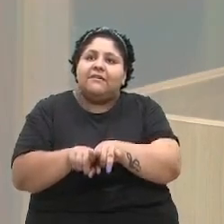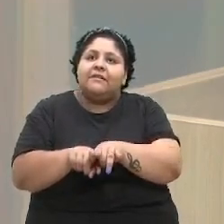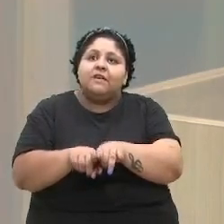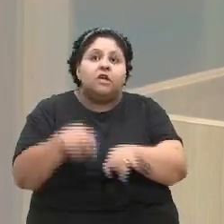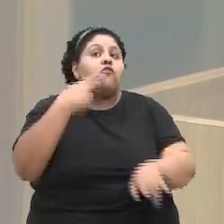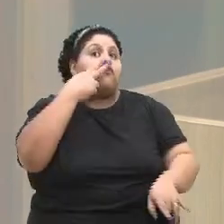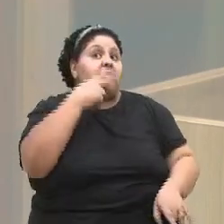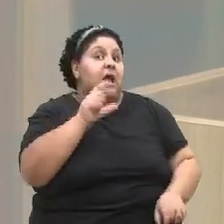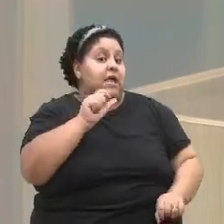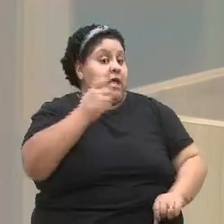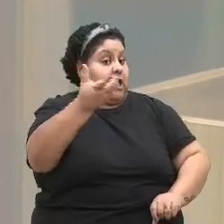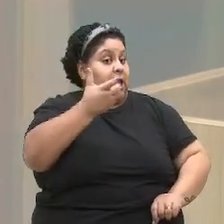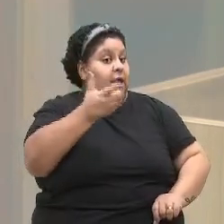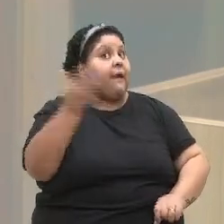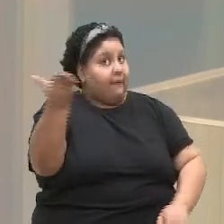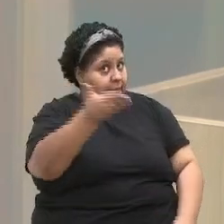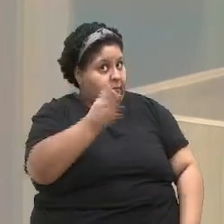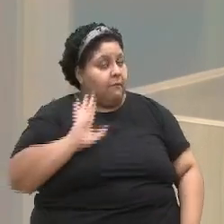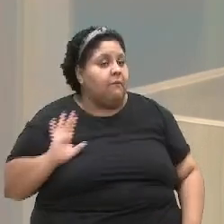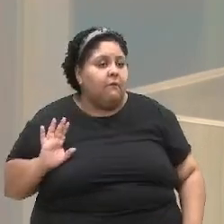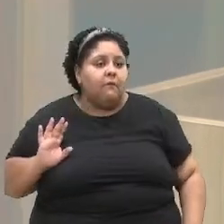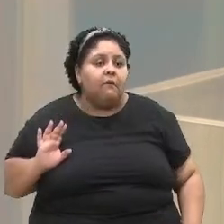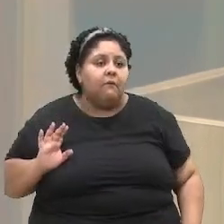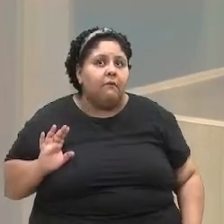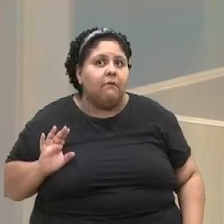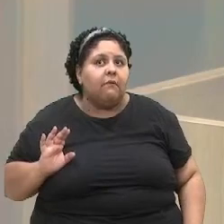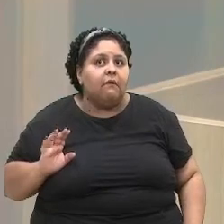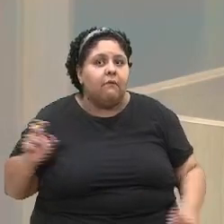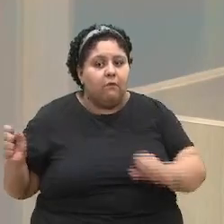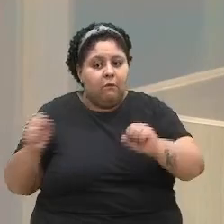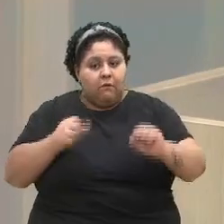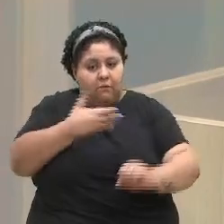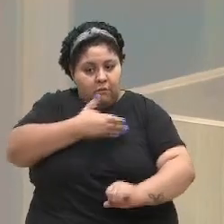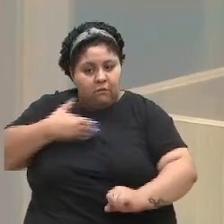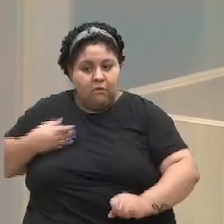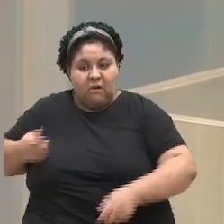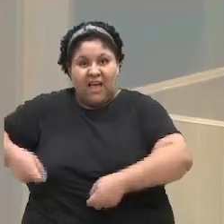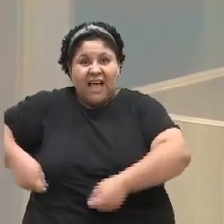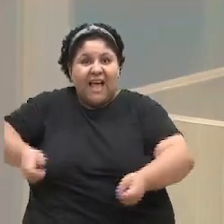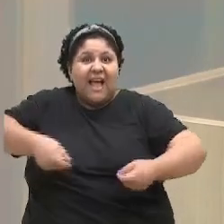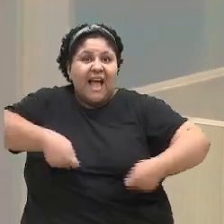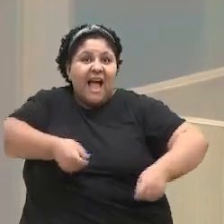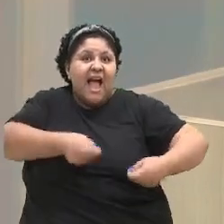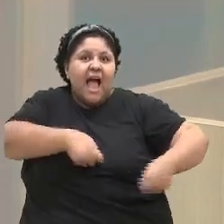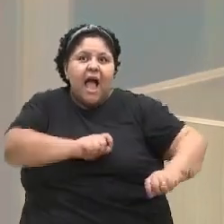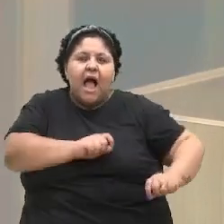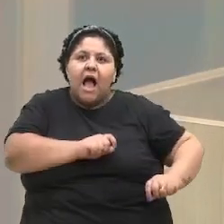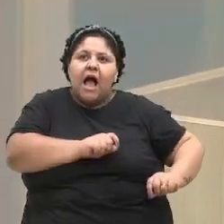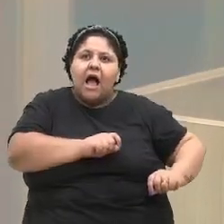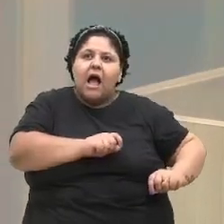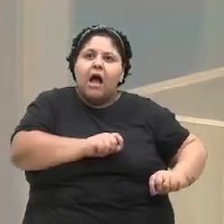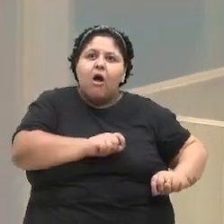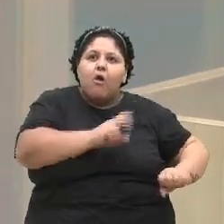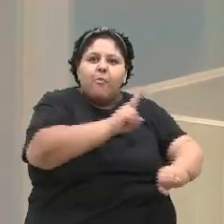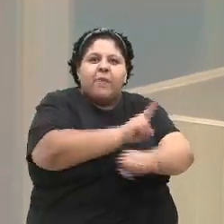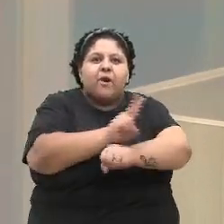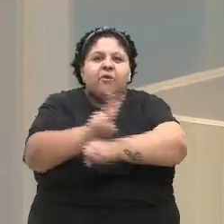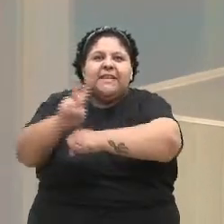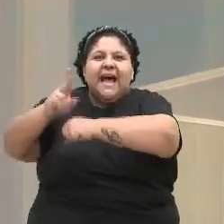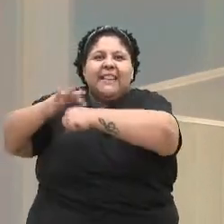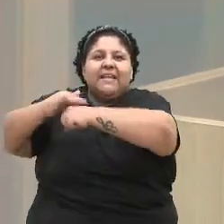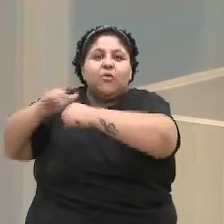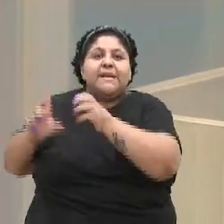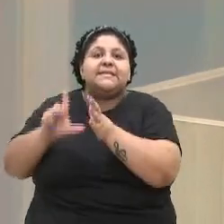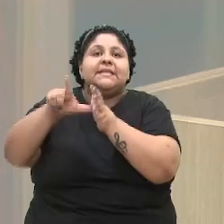fumar quem quer senhoras e senhores o poder público gasta fortunas para curar essa gente quando fica doente